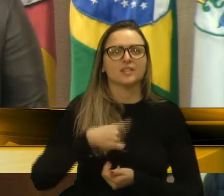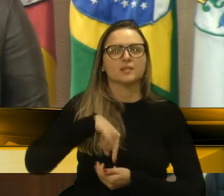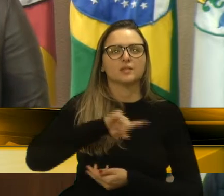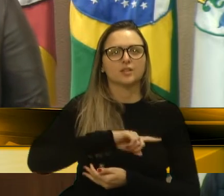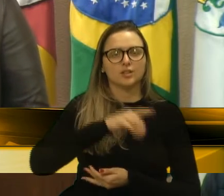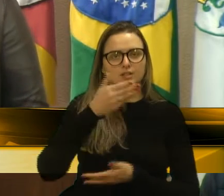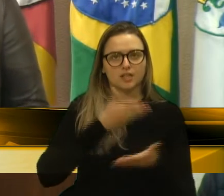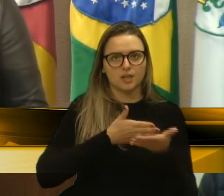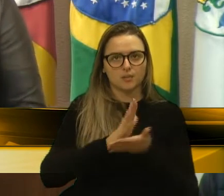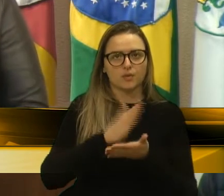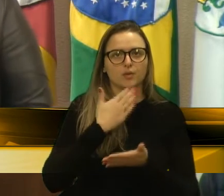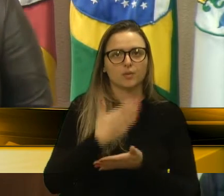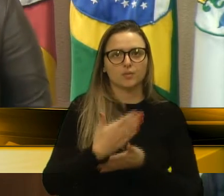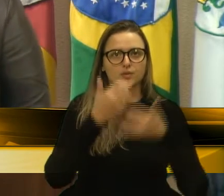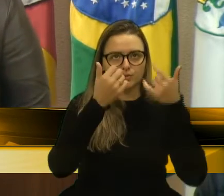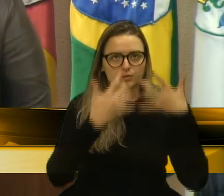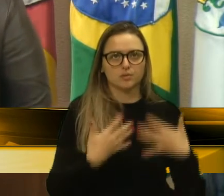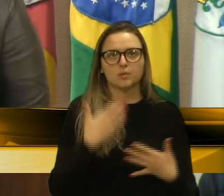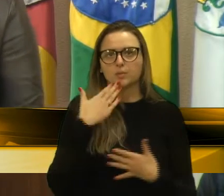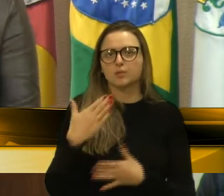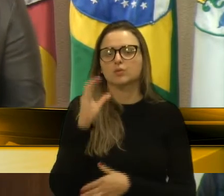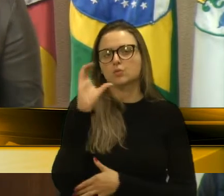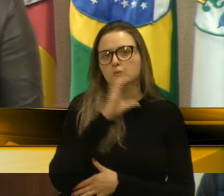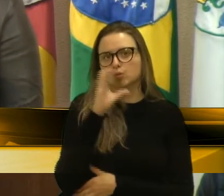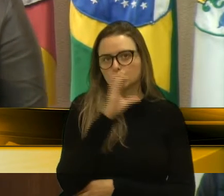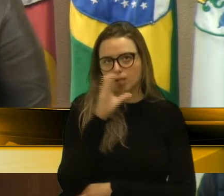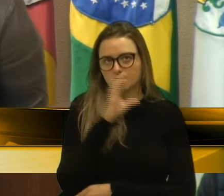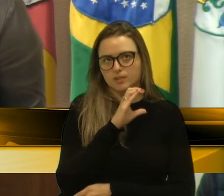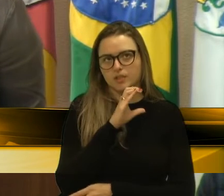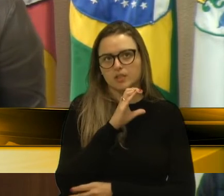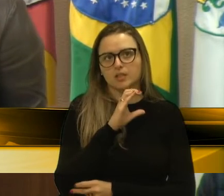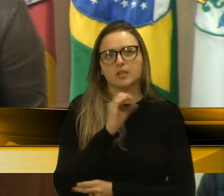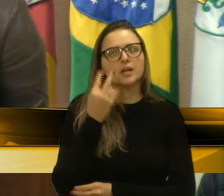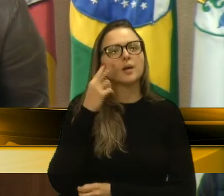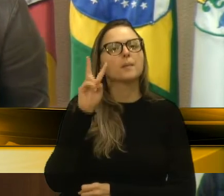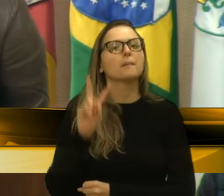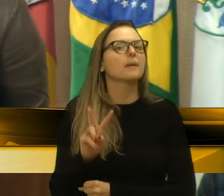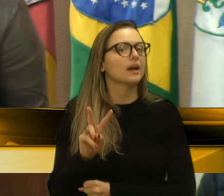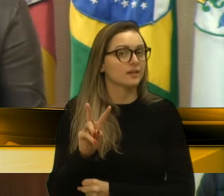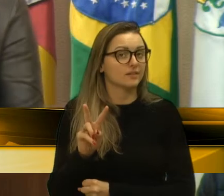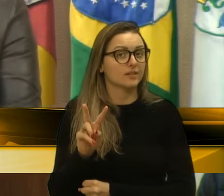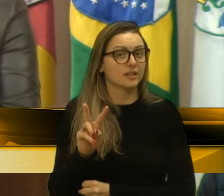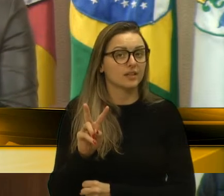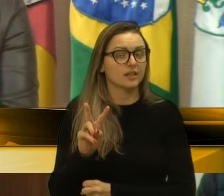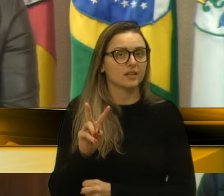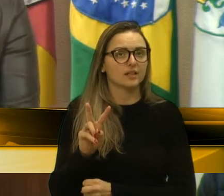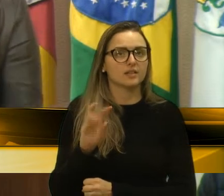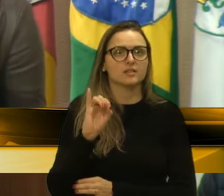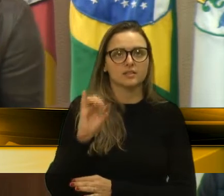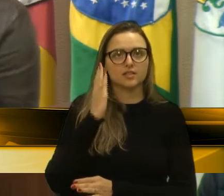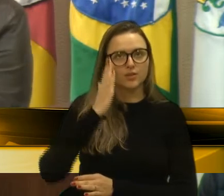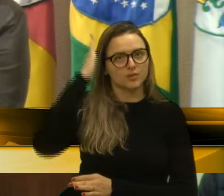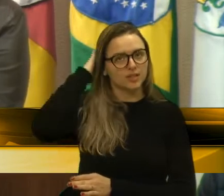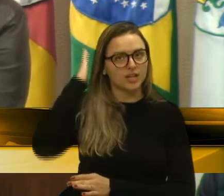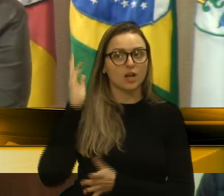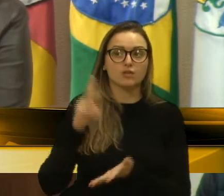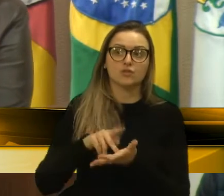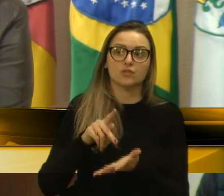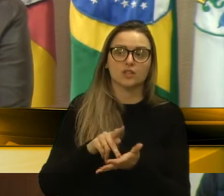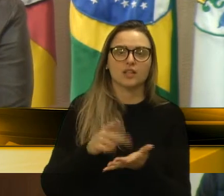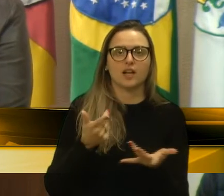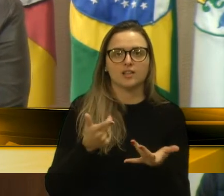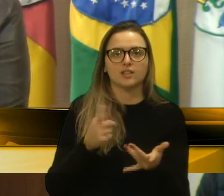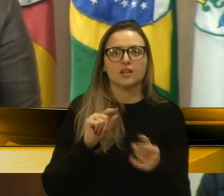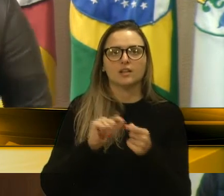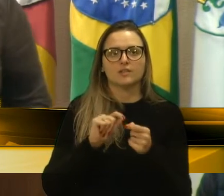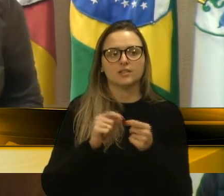aprovar esse pedido de informações em regime de urgência para ver qual é se o prefeito realmente está extrapolando a